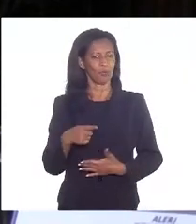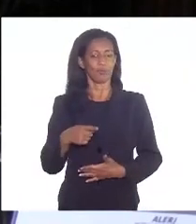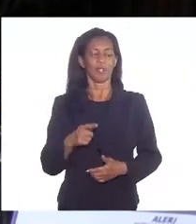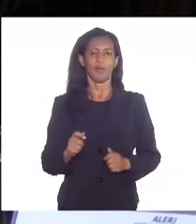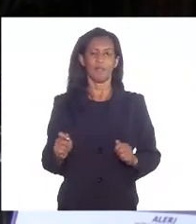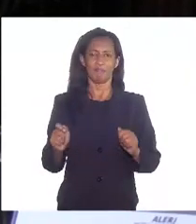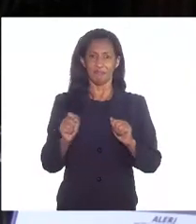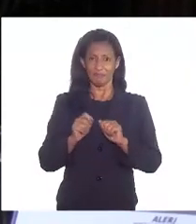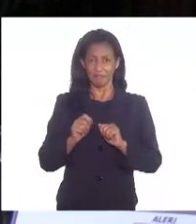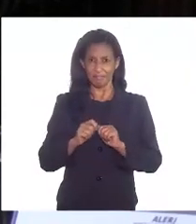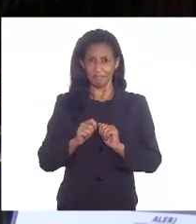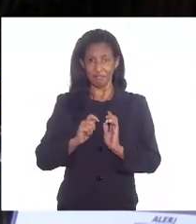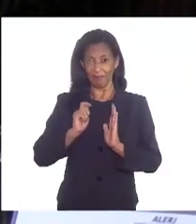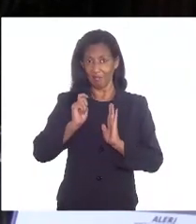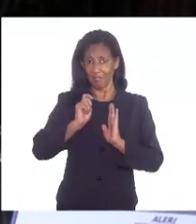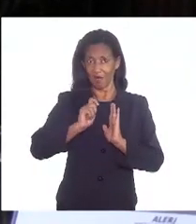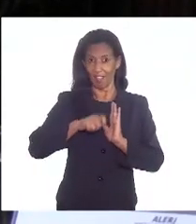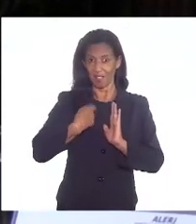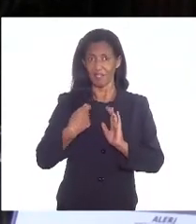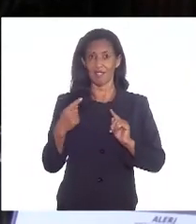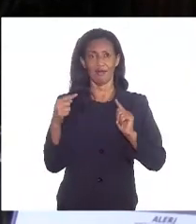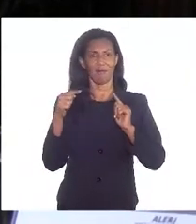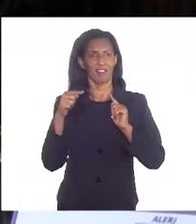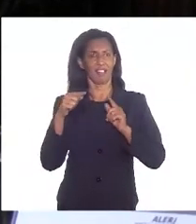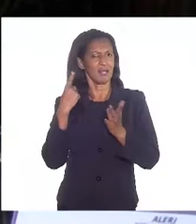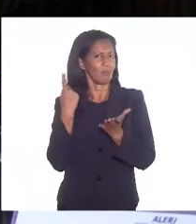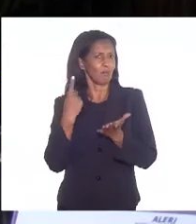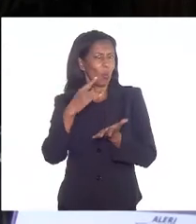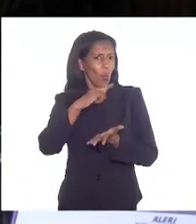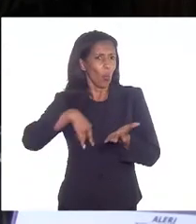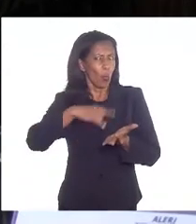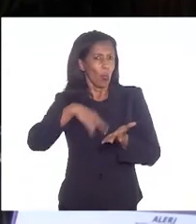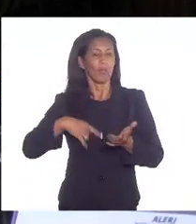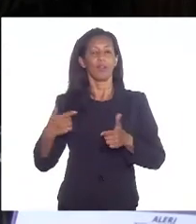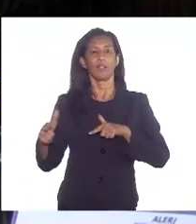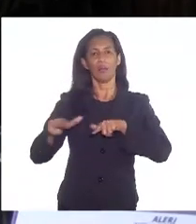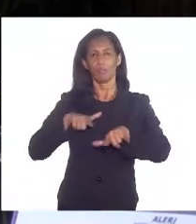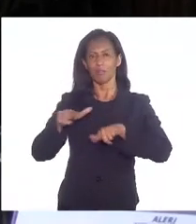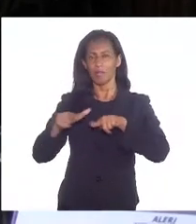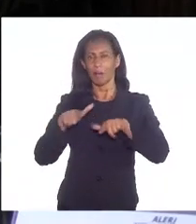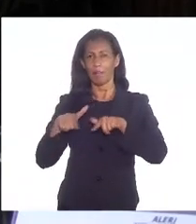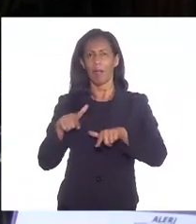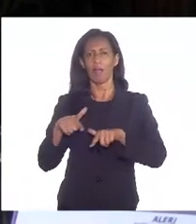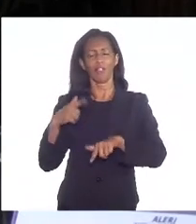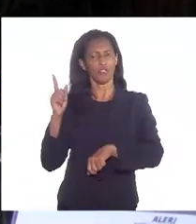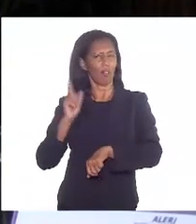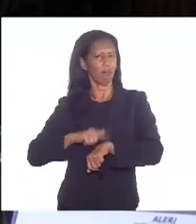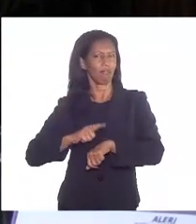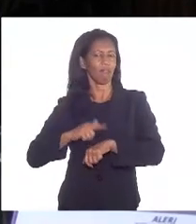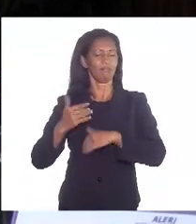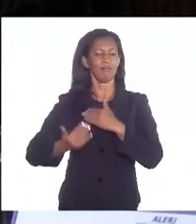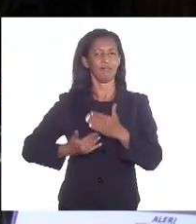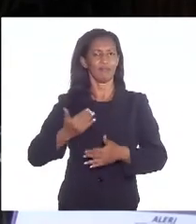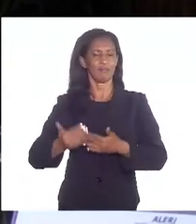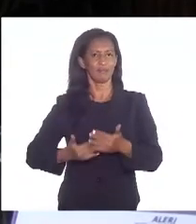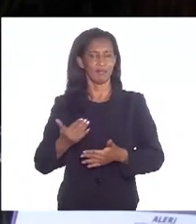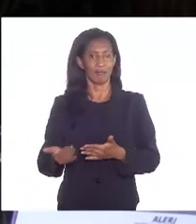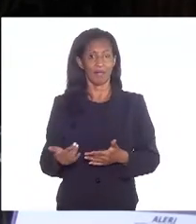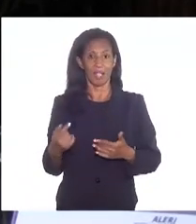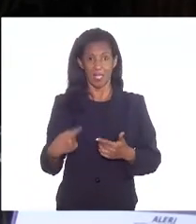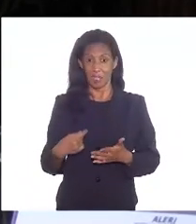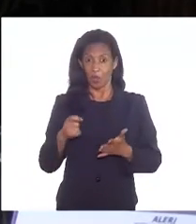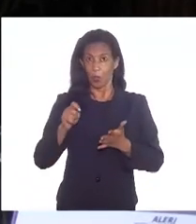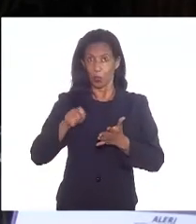fazer, para assinar esse acordo, que é um trabalho que a gente já vem fazendo há bastante tempo. Então, o acordo